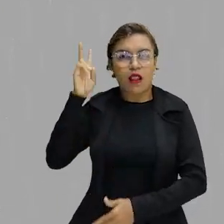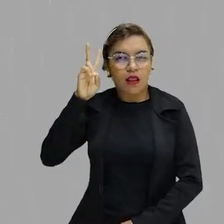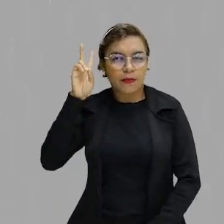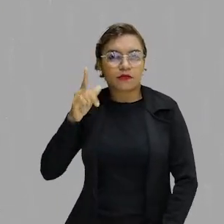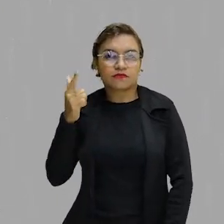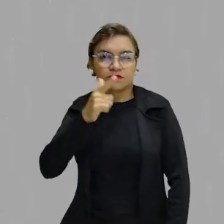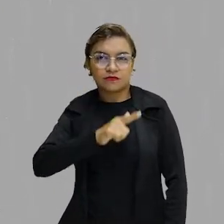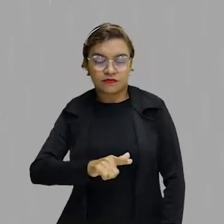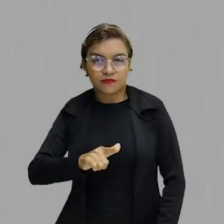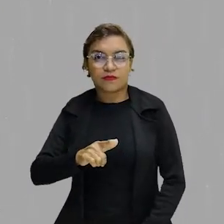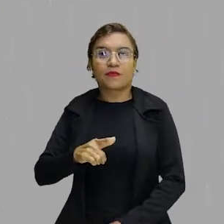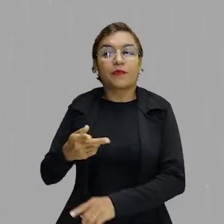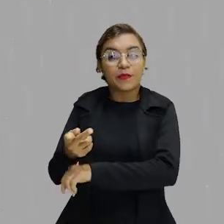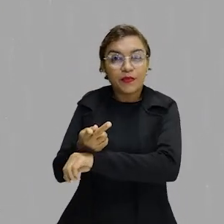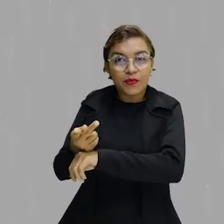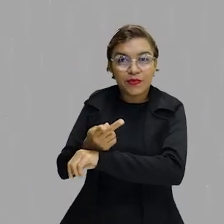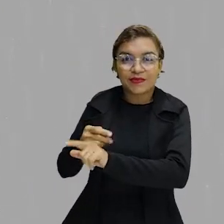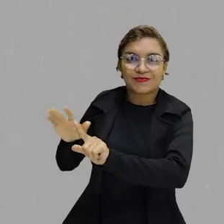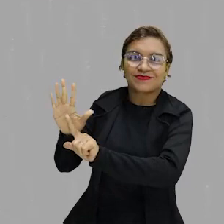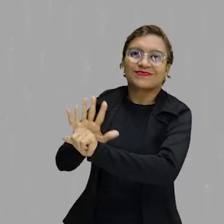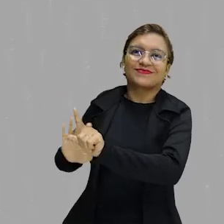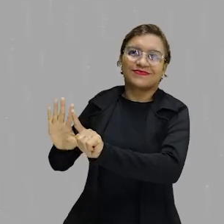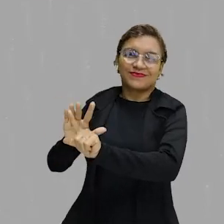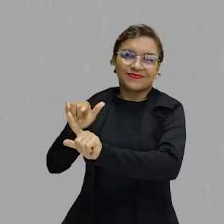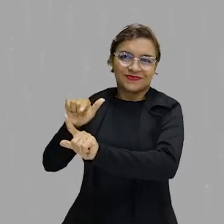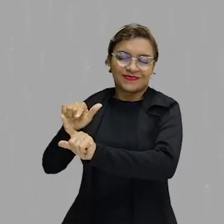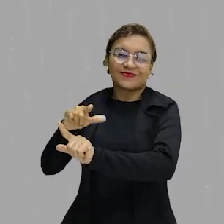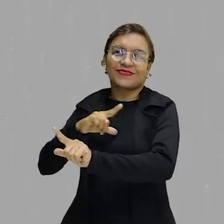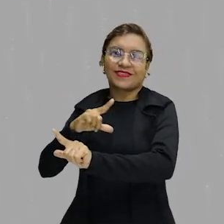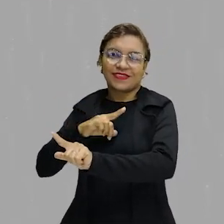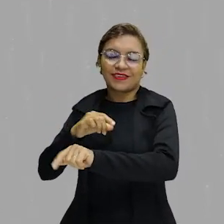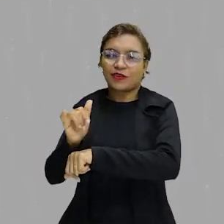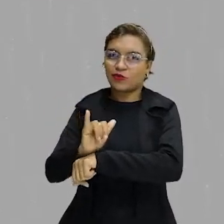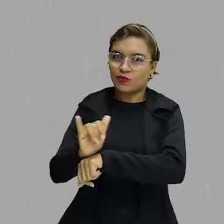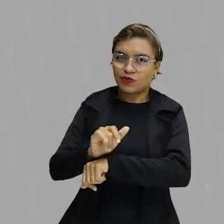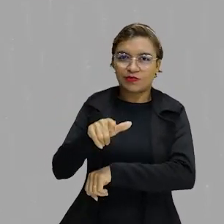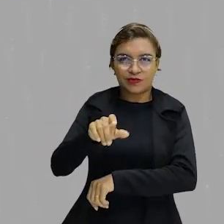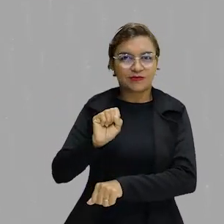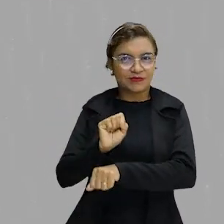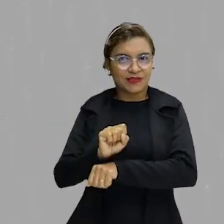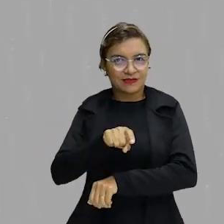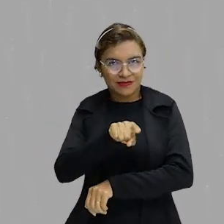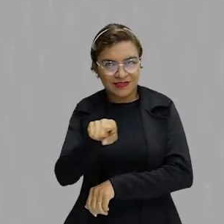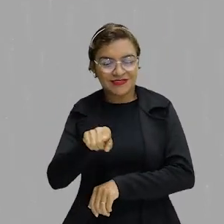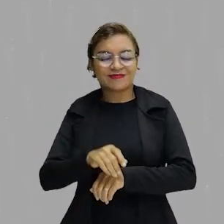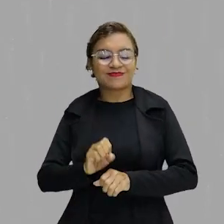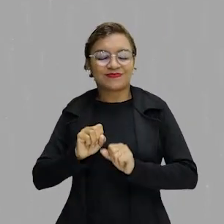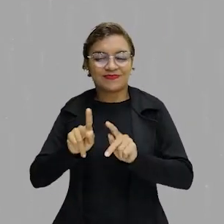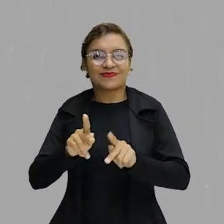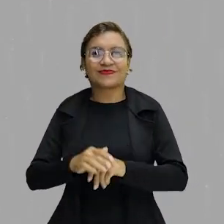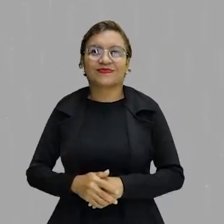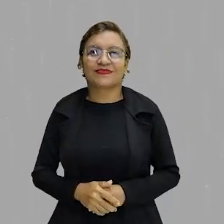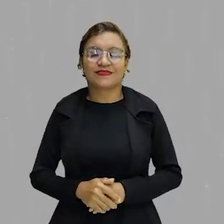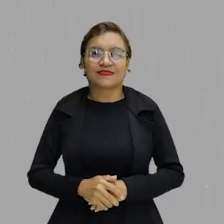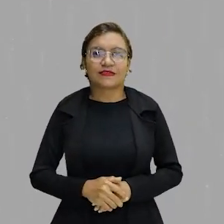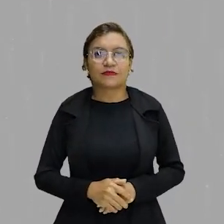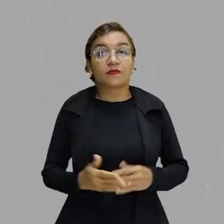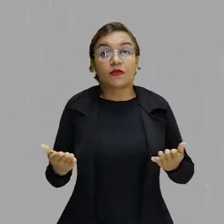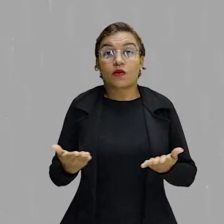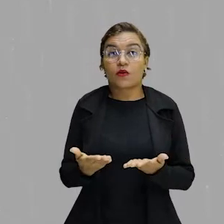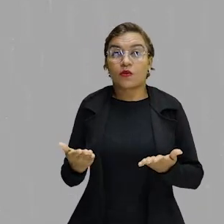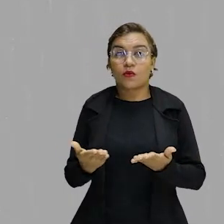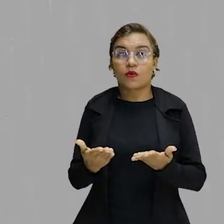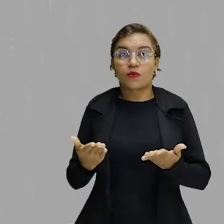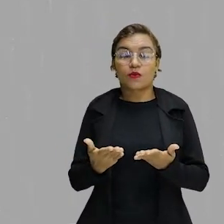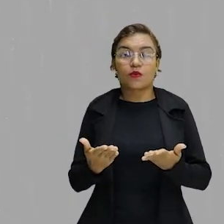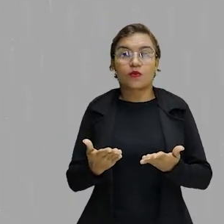coisa, me procura lá na plataforma Gonçalves Dias no YouTube, eu tô te esperando. Beleza? Galera, hoje nós